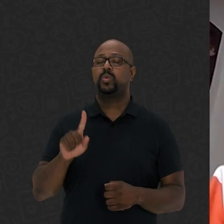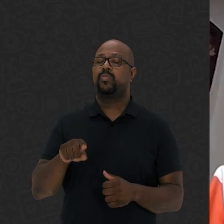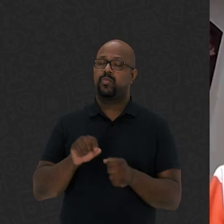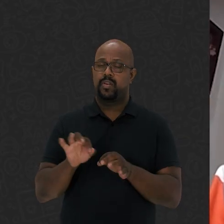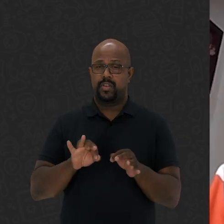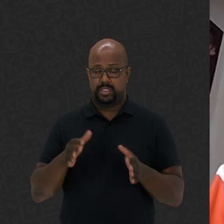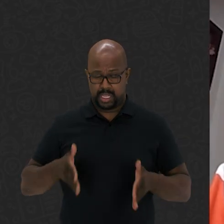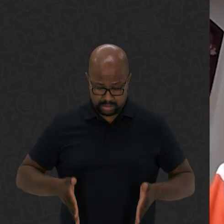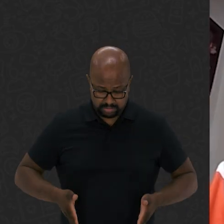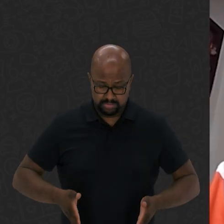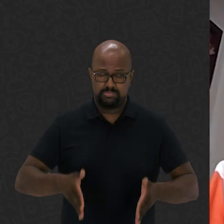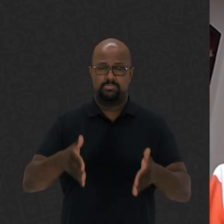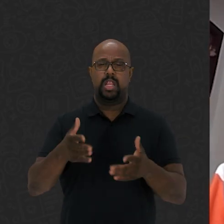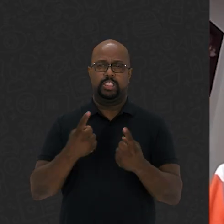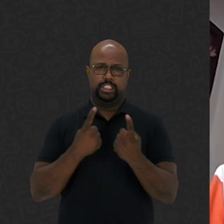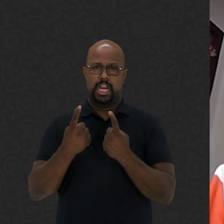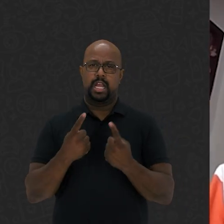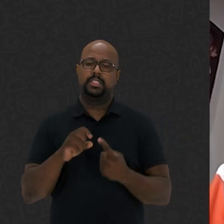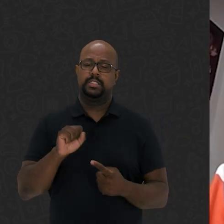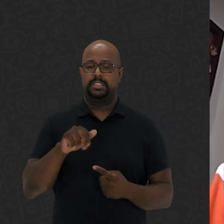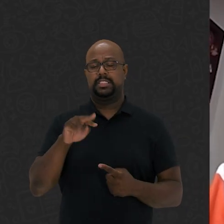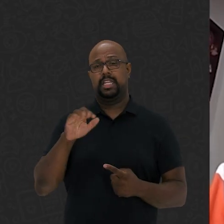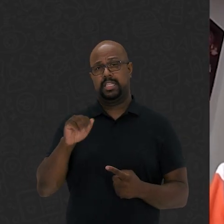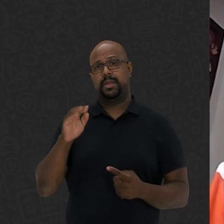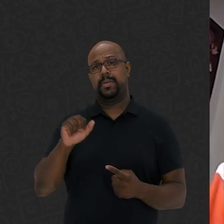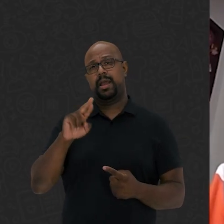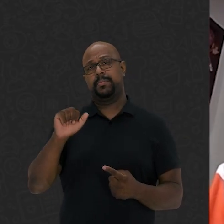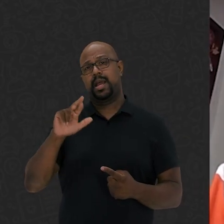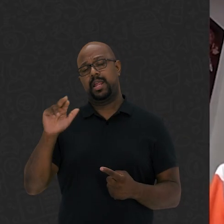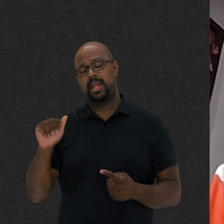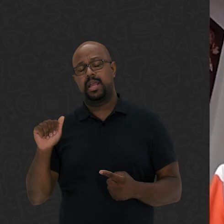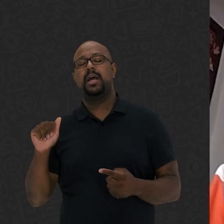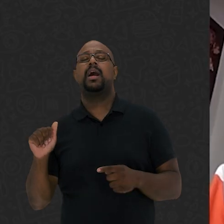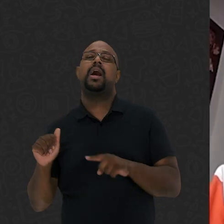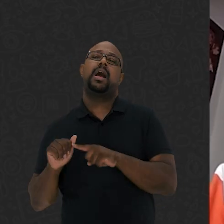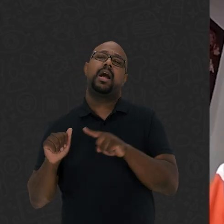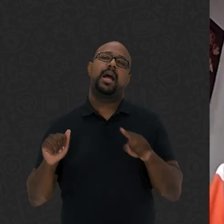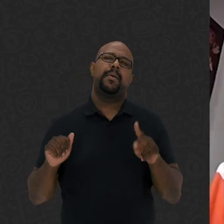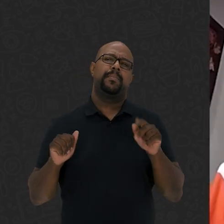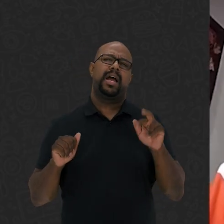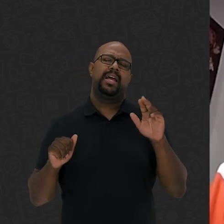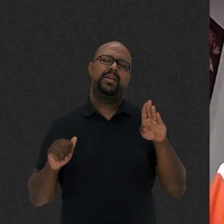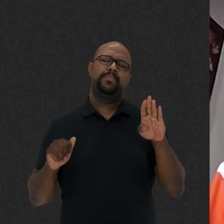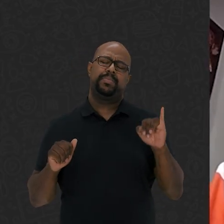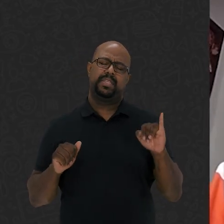foi feita a estrada de Santa Bárbara a